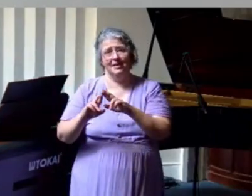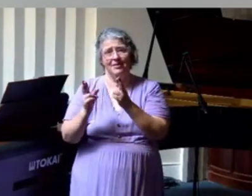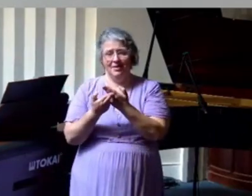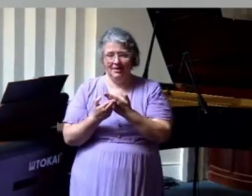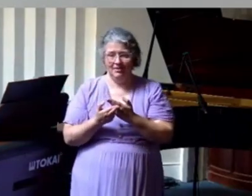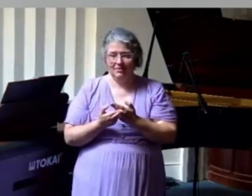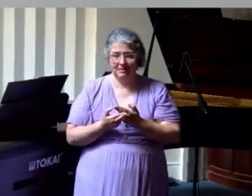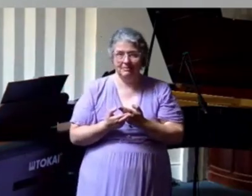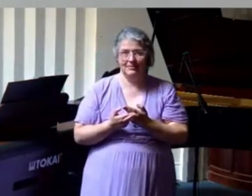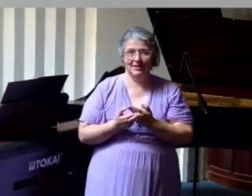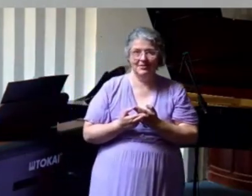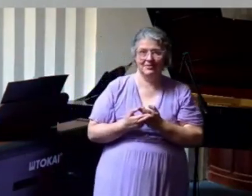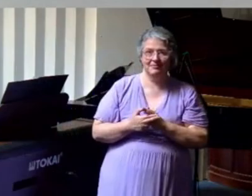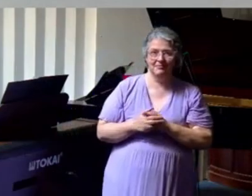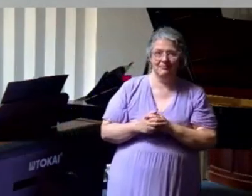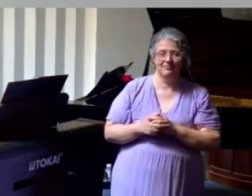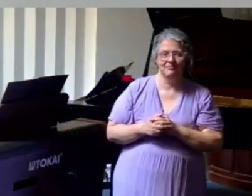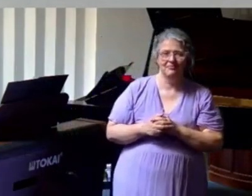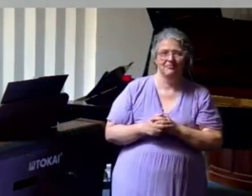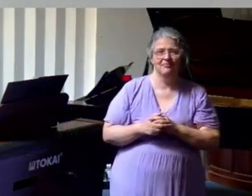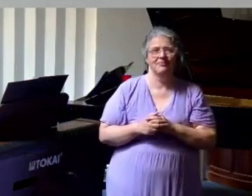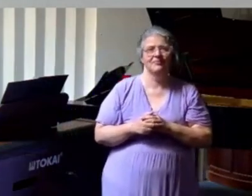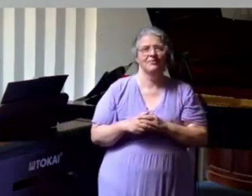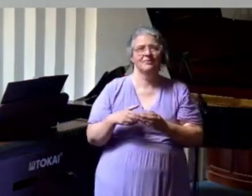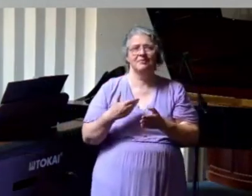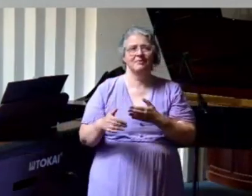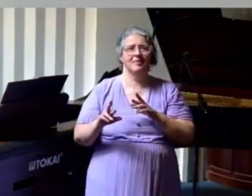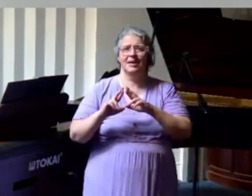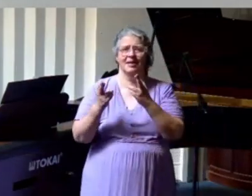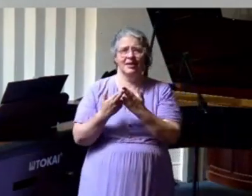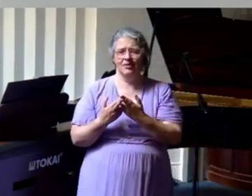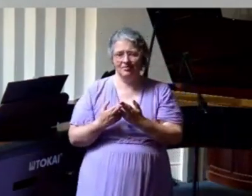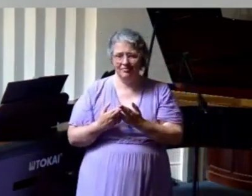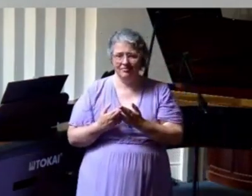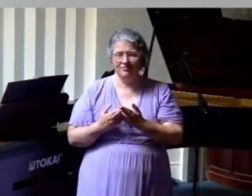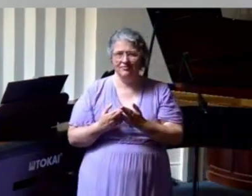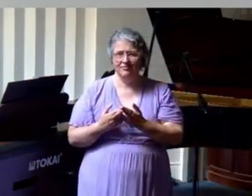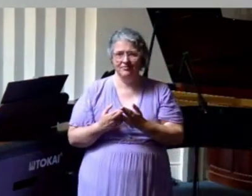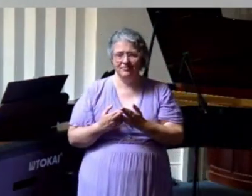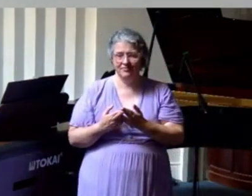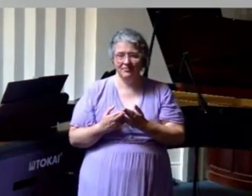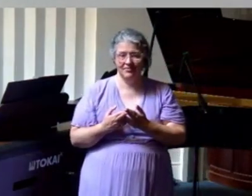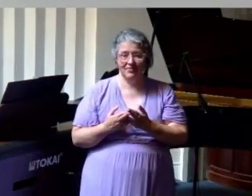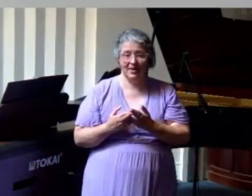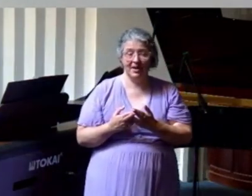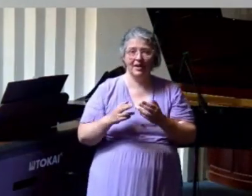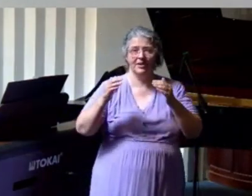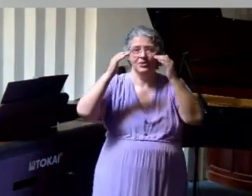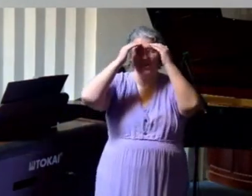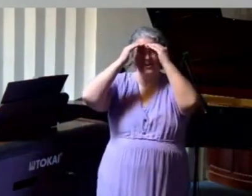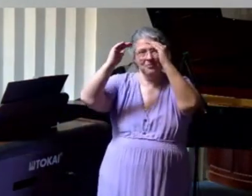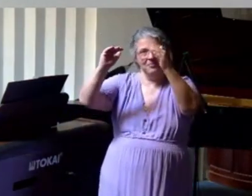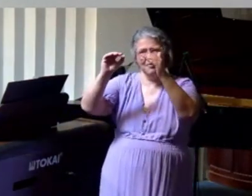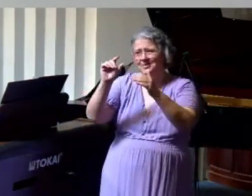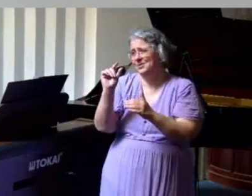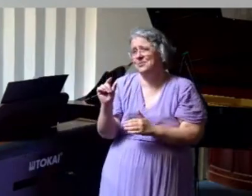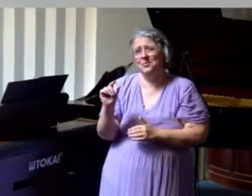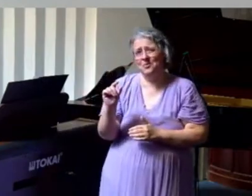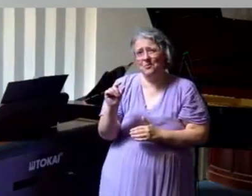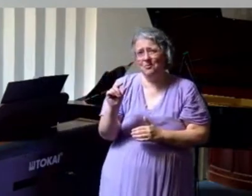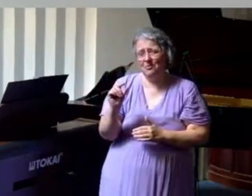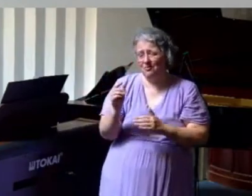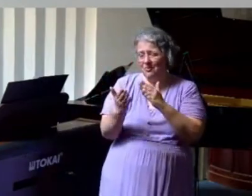diante, todo o capítulo 15 do primeiro livro de Samuel. A sua obediência parcial não agrada a